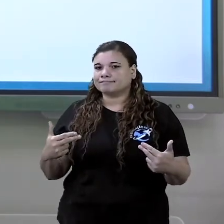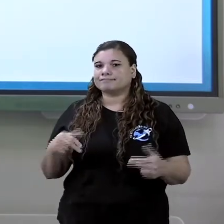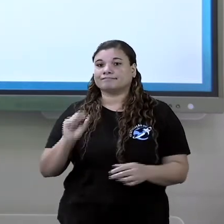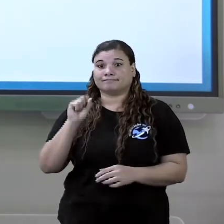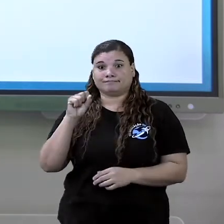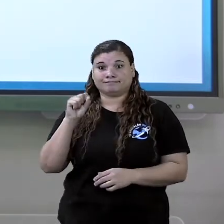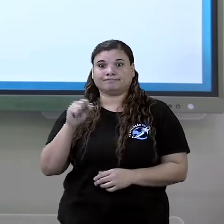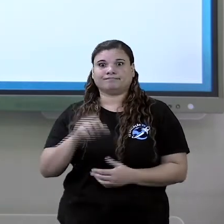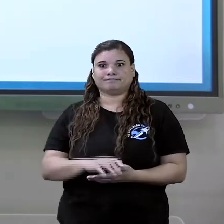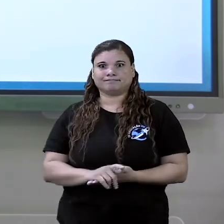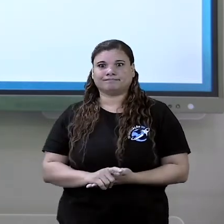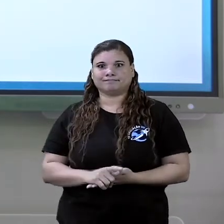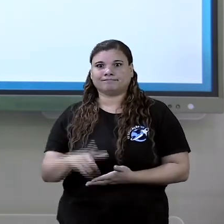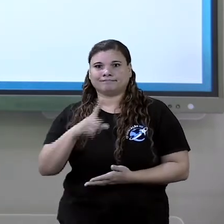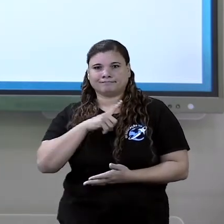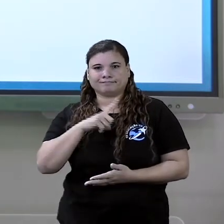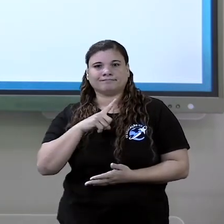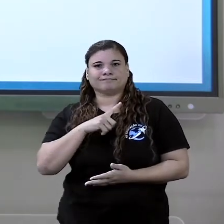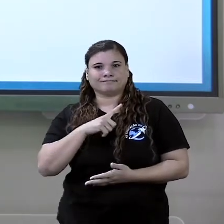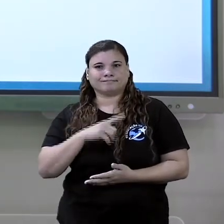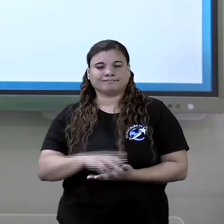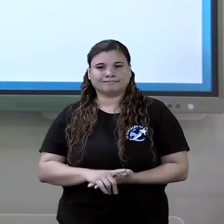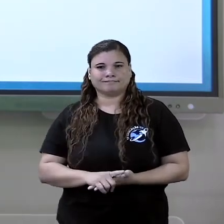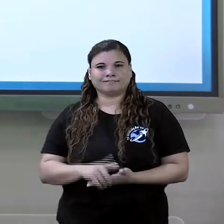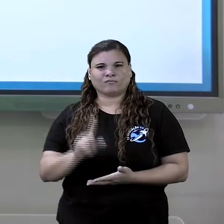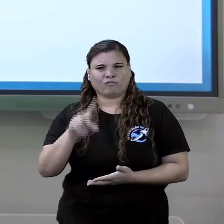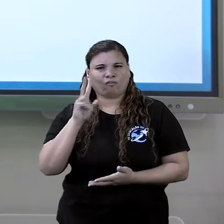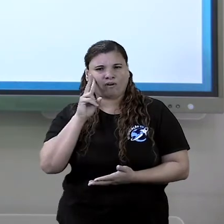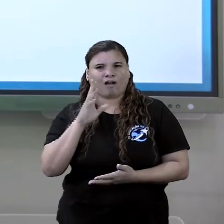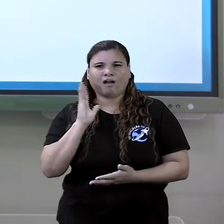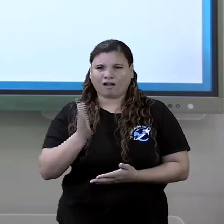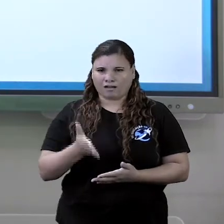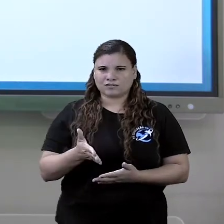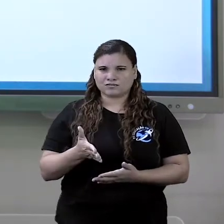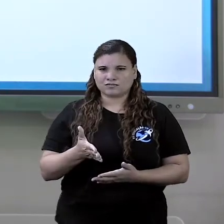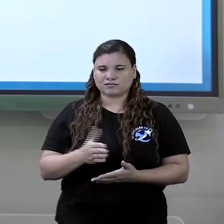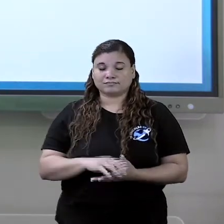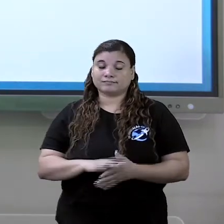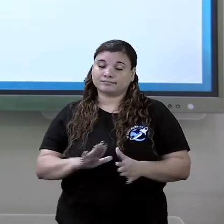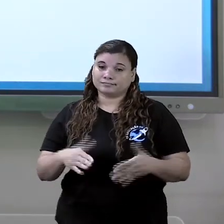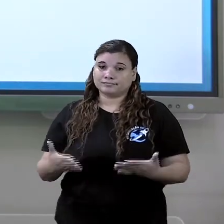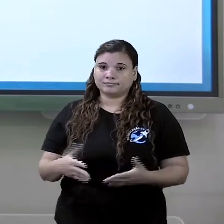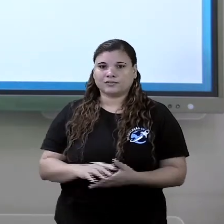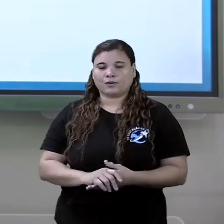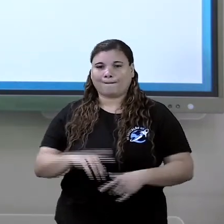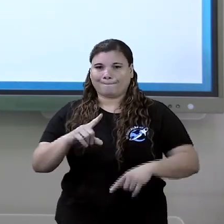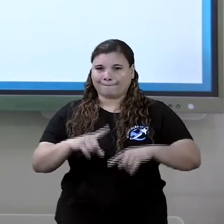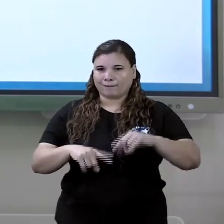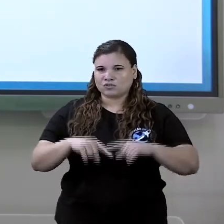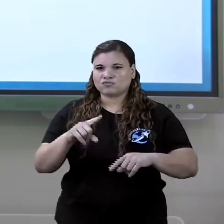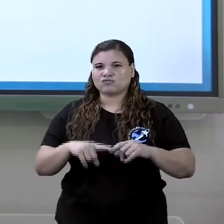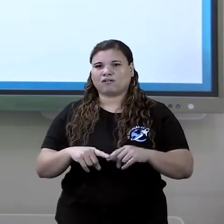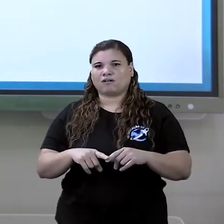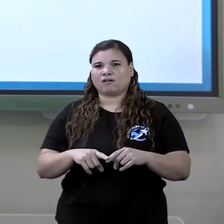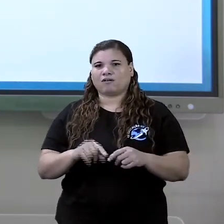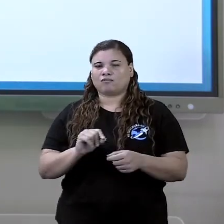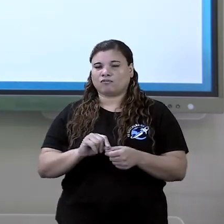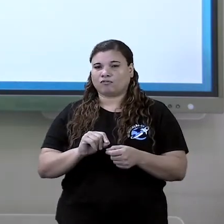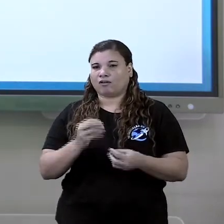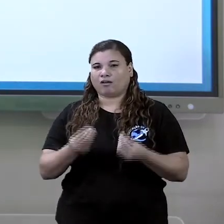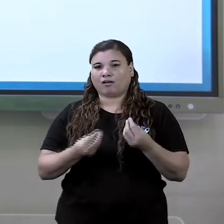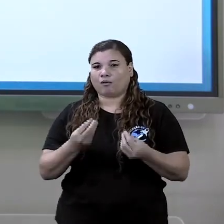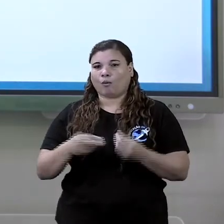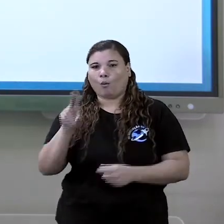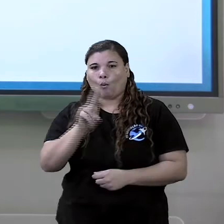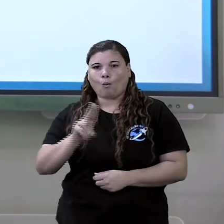né, rupestres lá nas pedras eram feitas com ossos de animais. Hoje